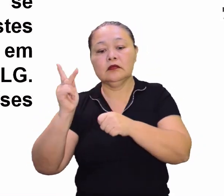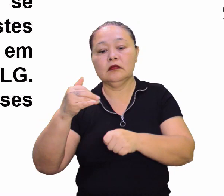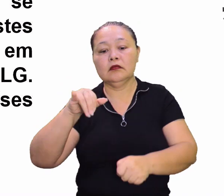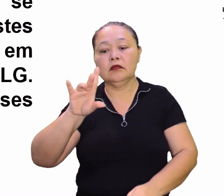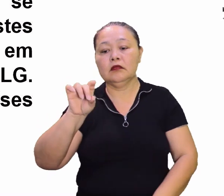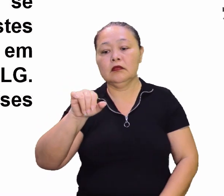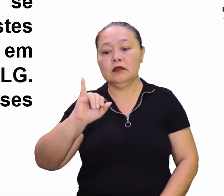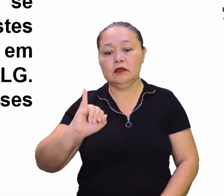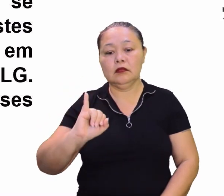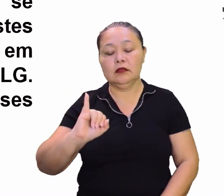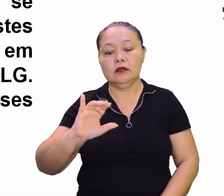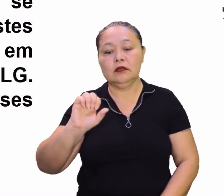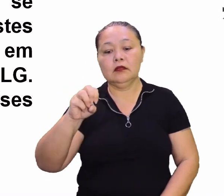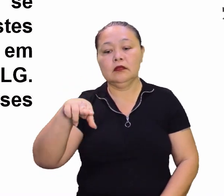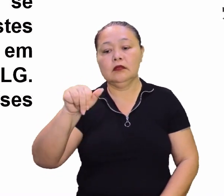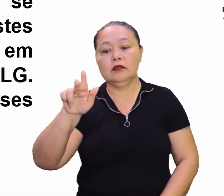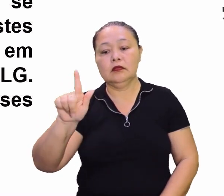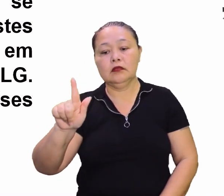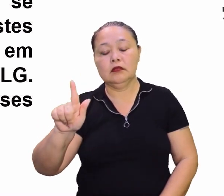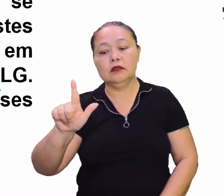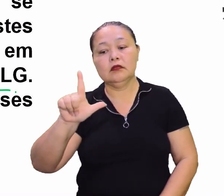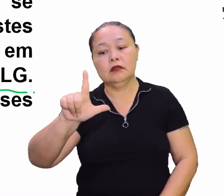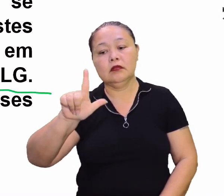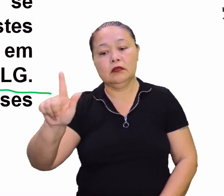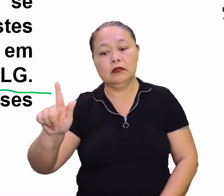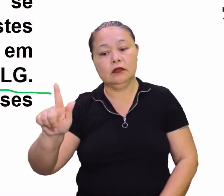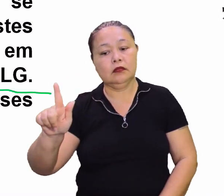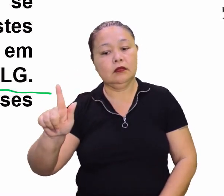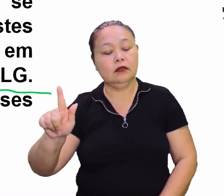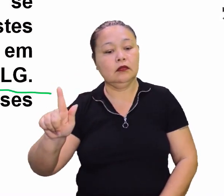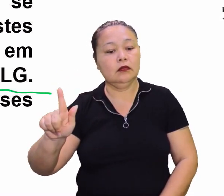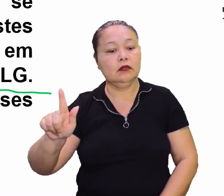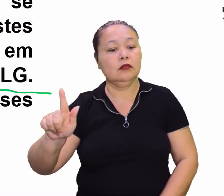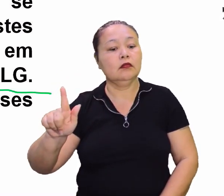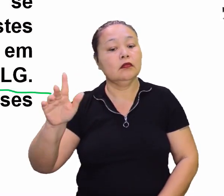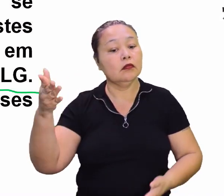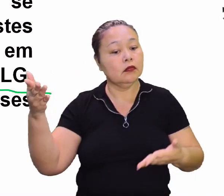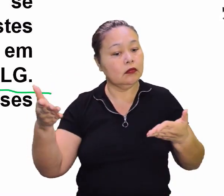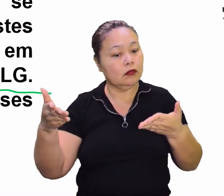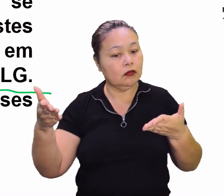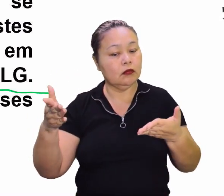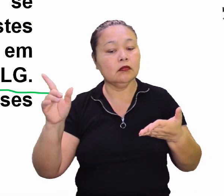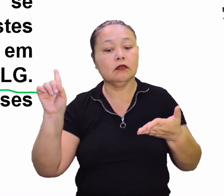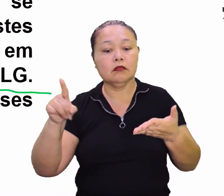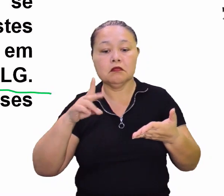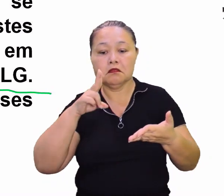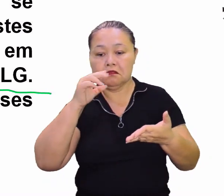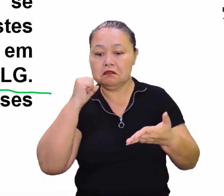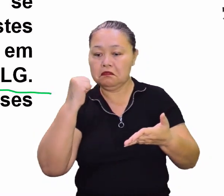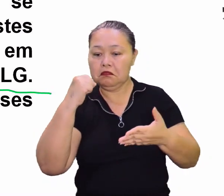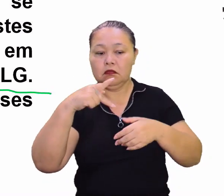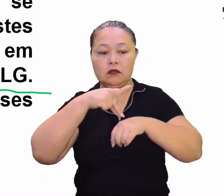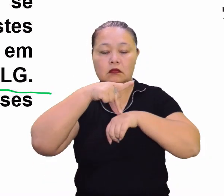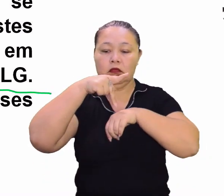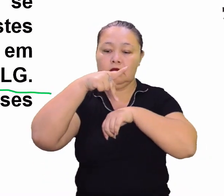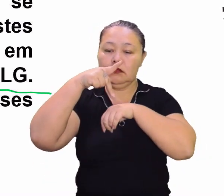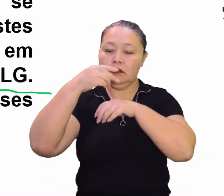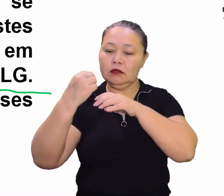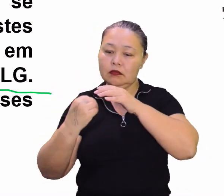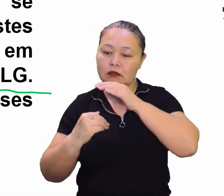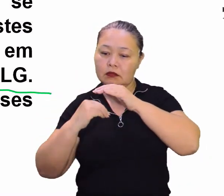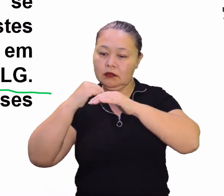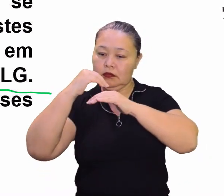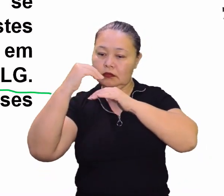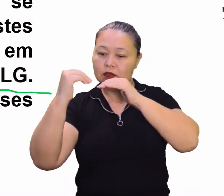a Hyundai, Samsung e LG. hoje é um dos mais